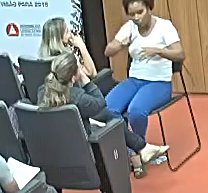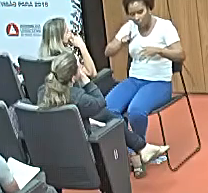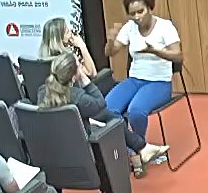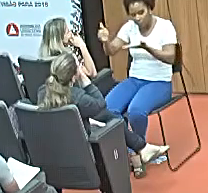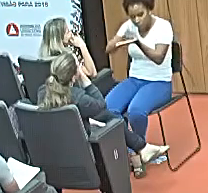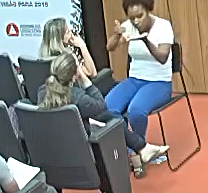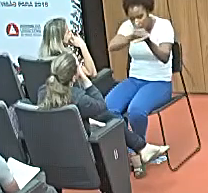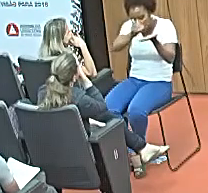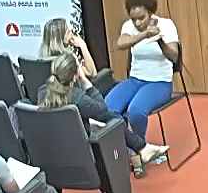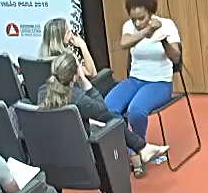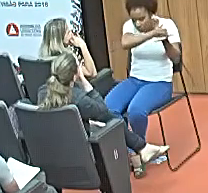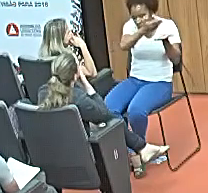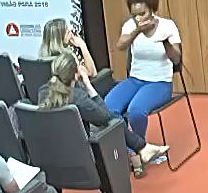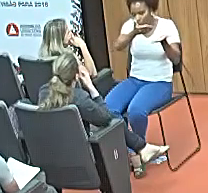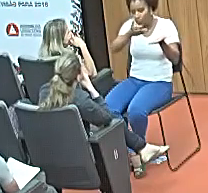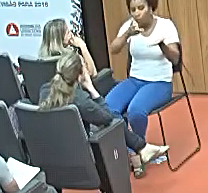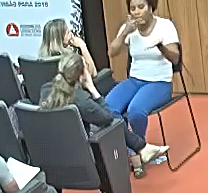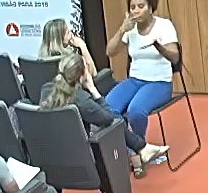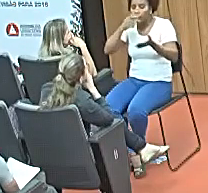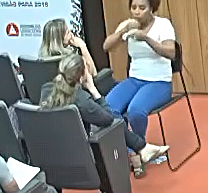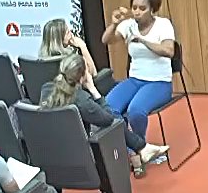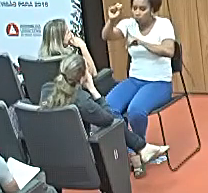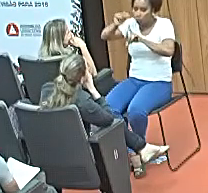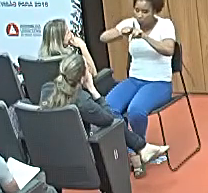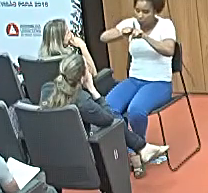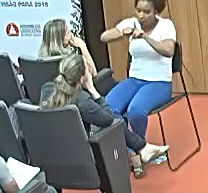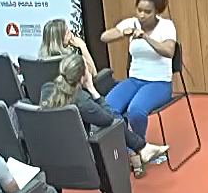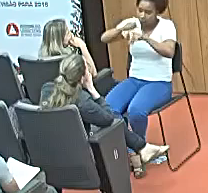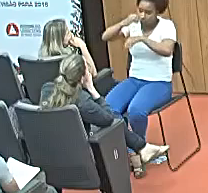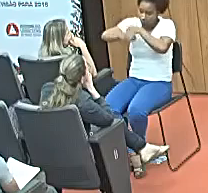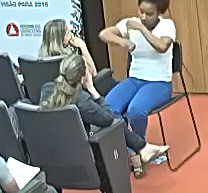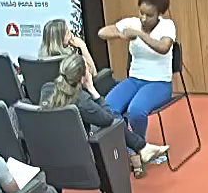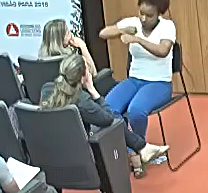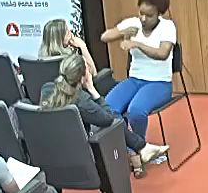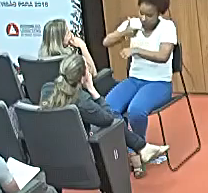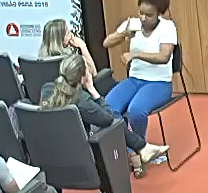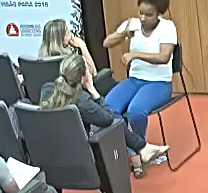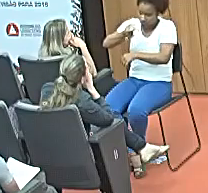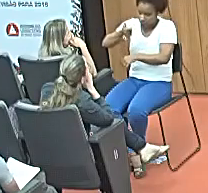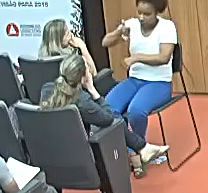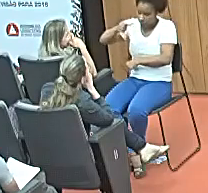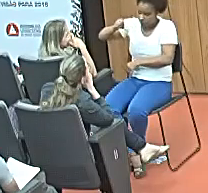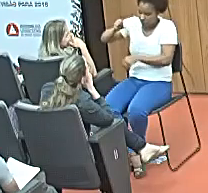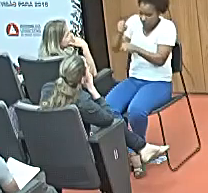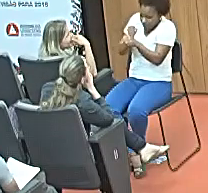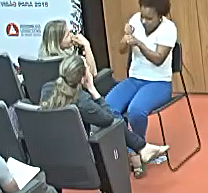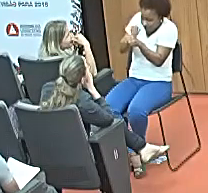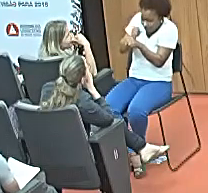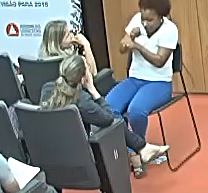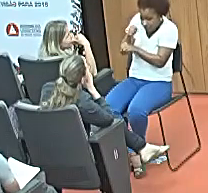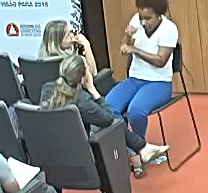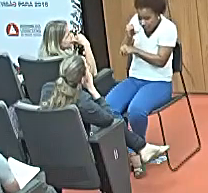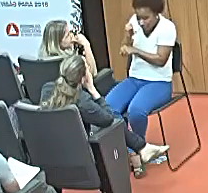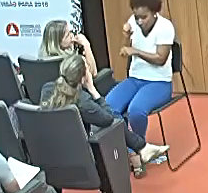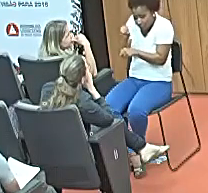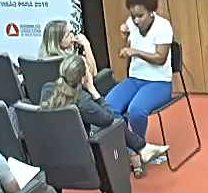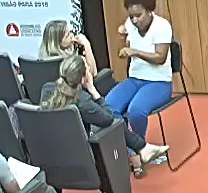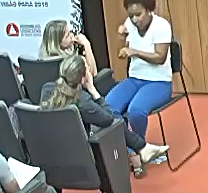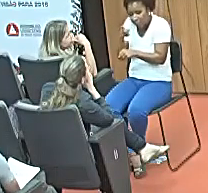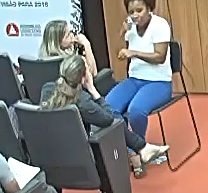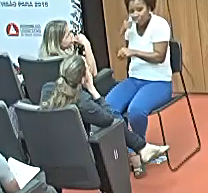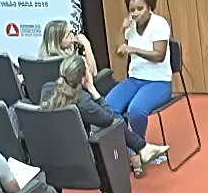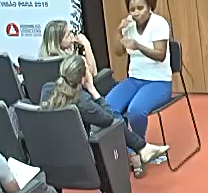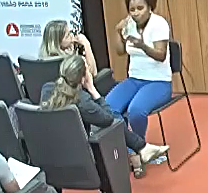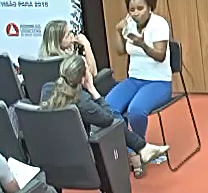pois o mesmo foi elaborado em 2000 love sendo assim já vai fazer dez anos o ano que vem para sua revisão e normalmente é o limite